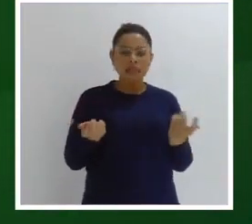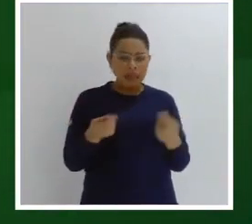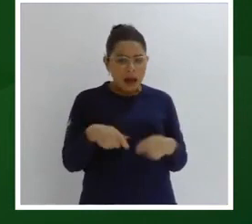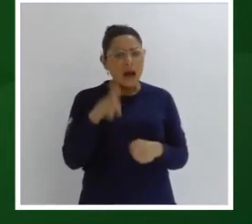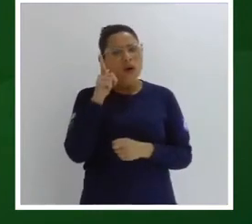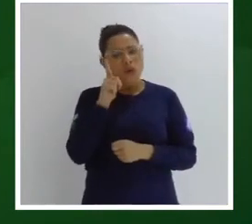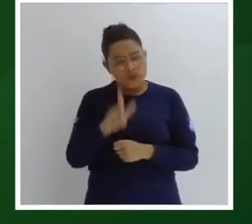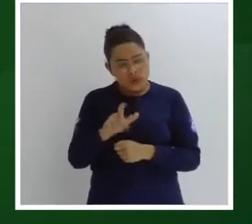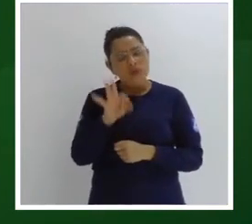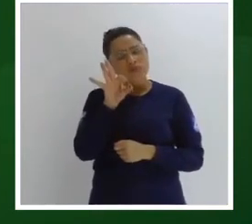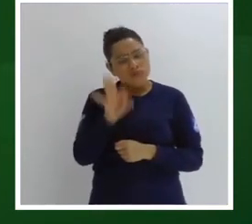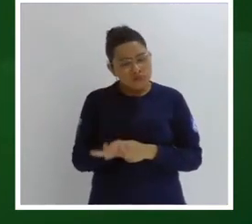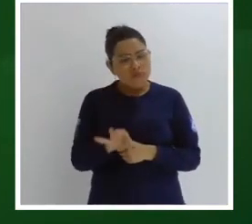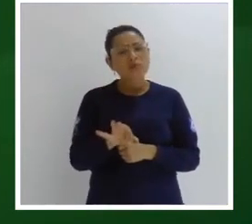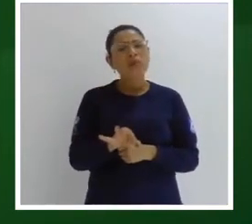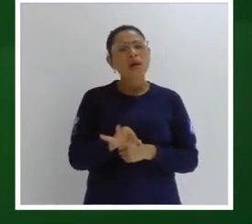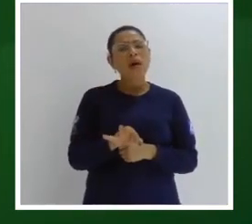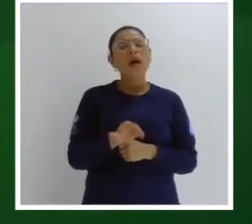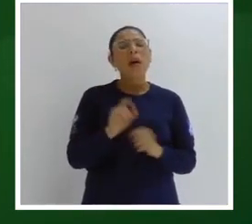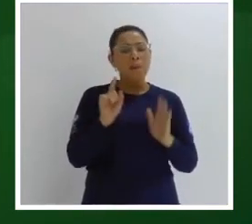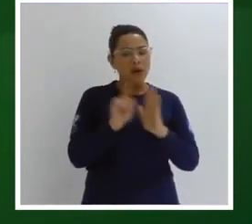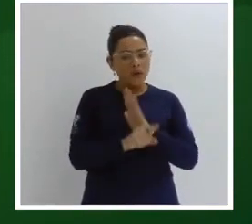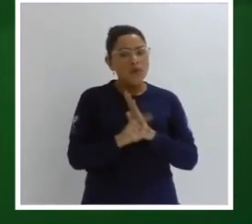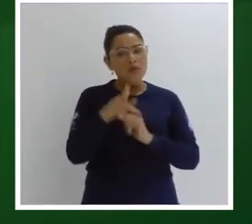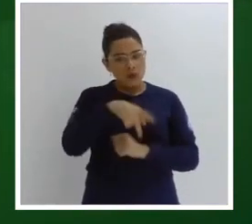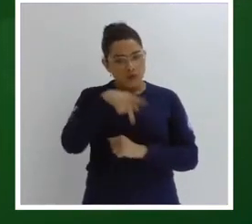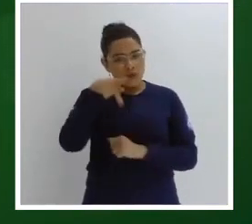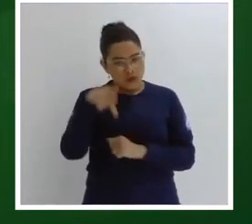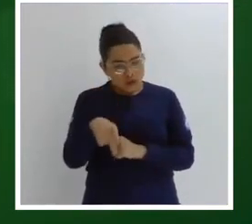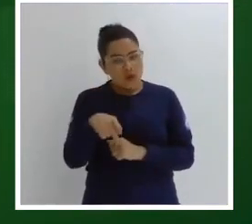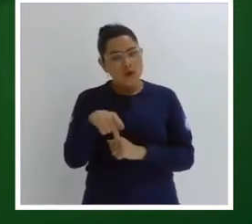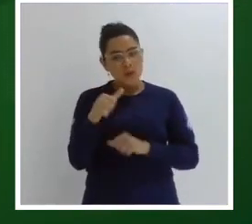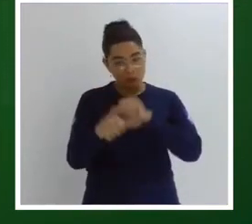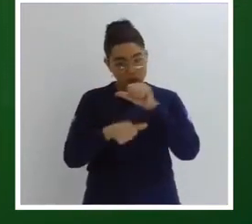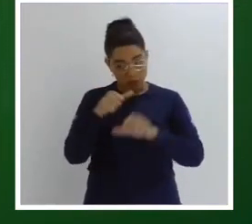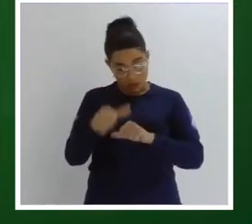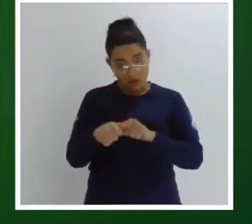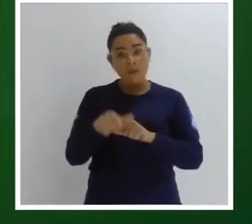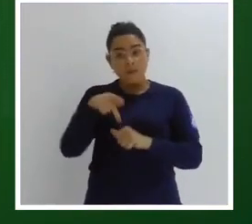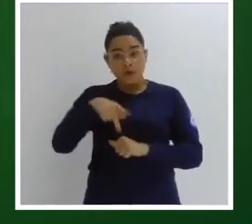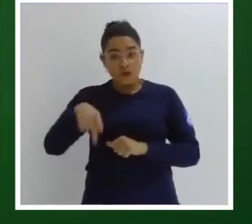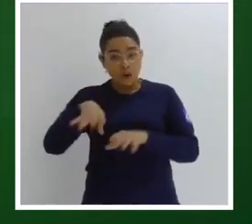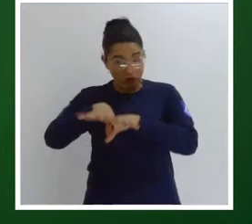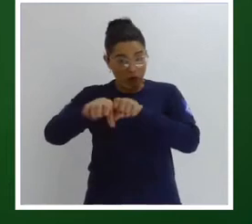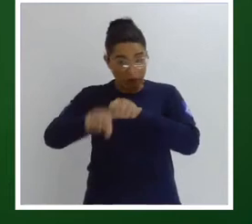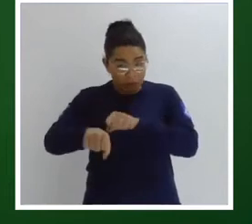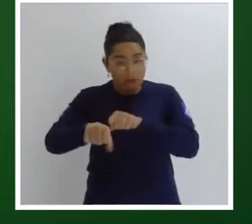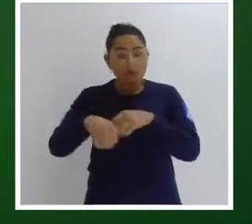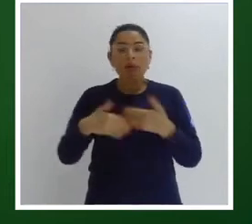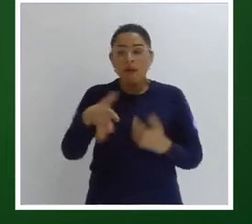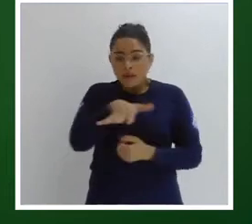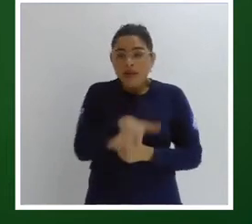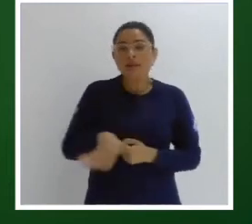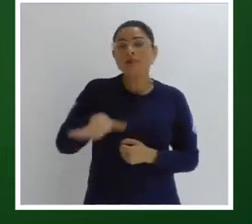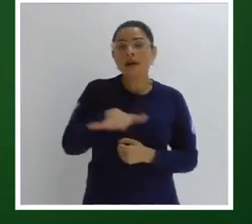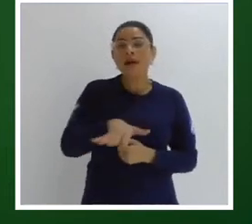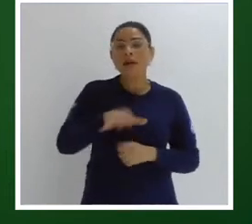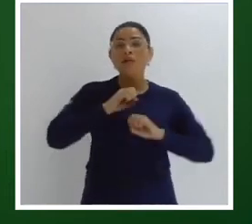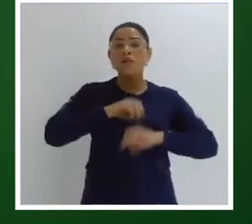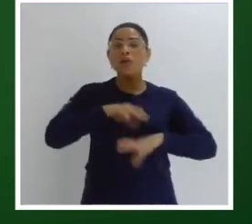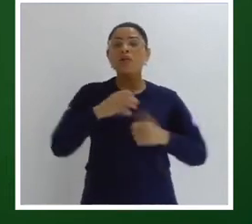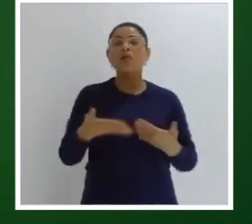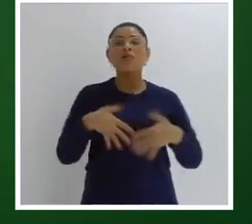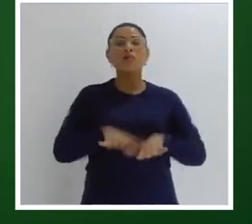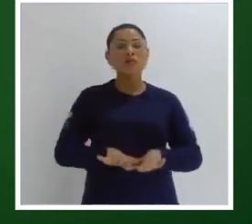é uma coisa que uma das perguntas professores que acabam se transformando em professores formadores nessa área da educação